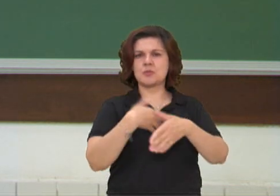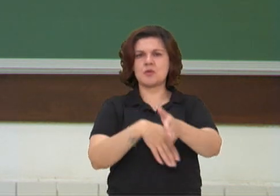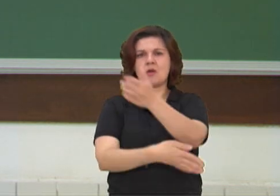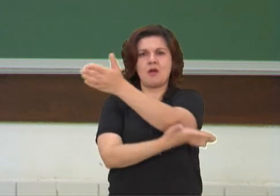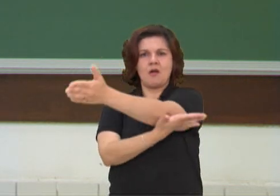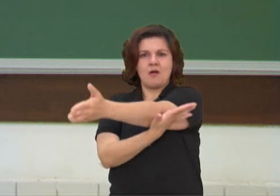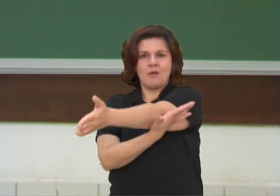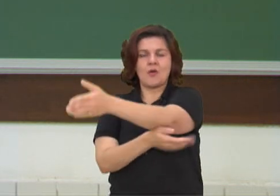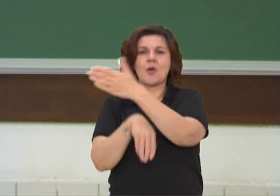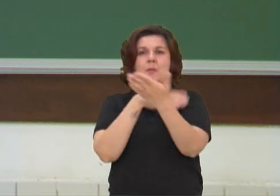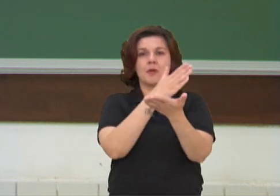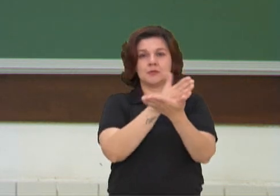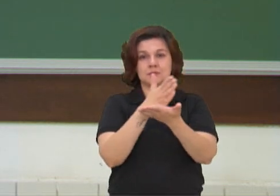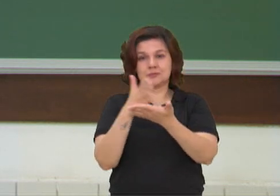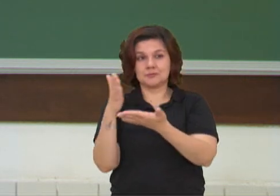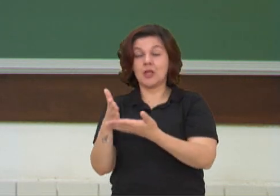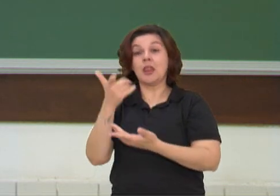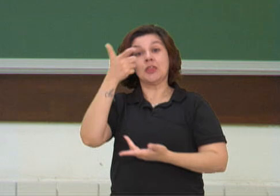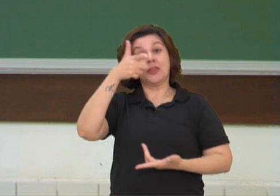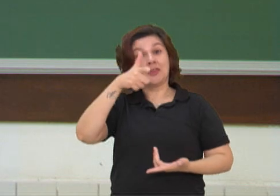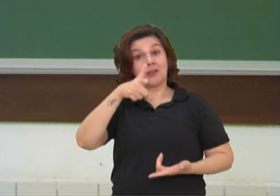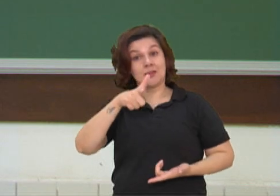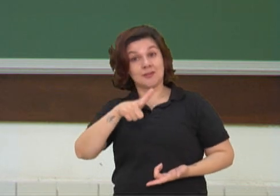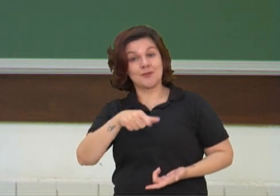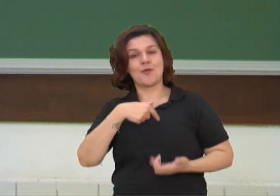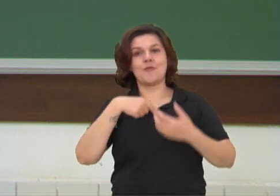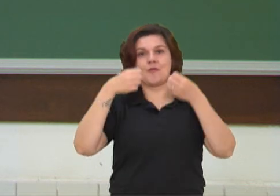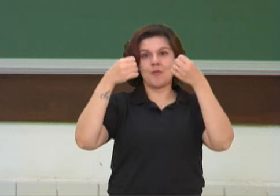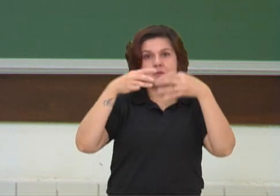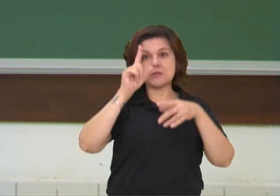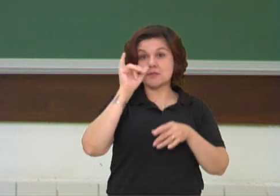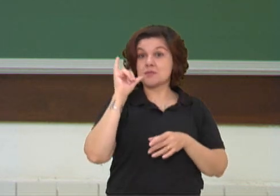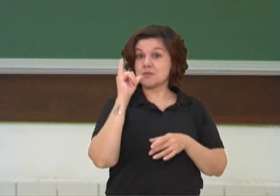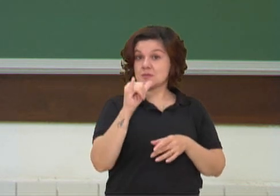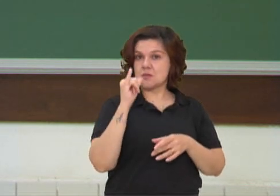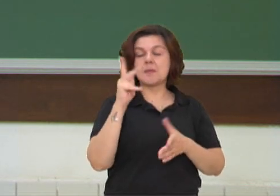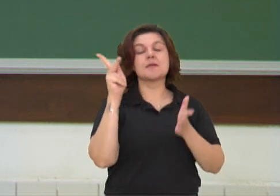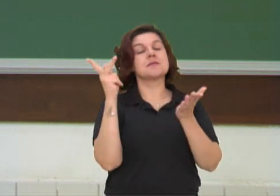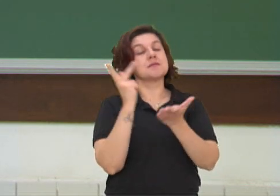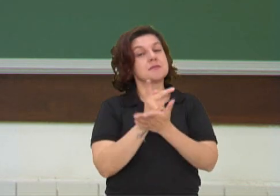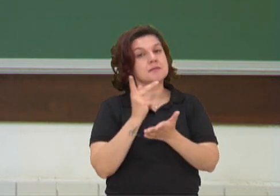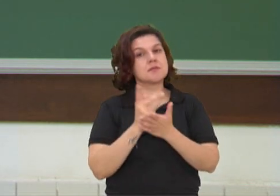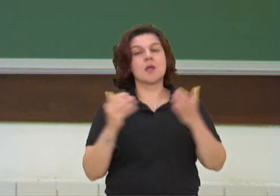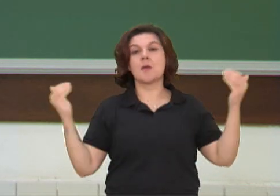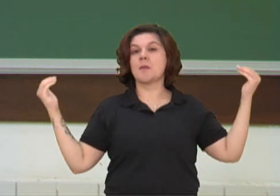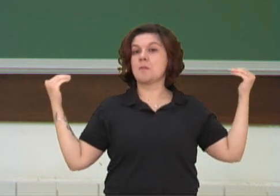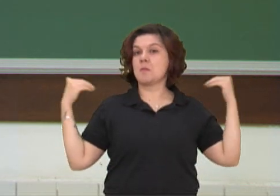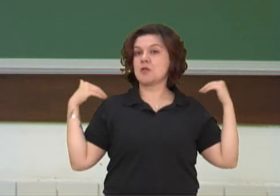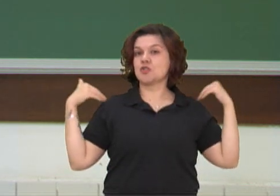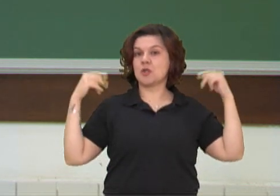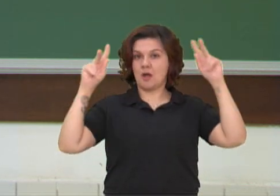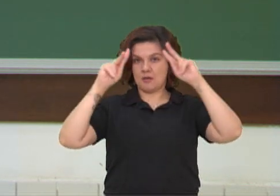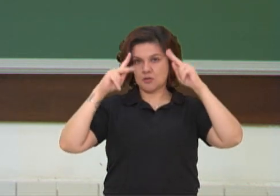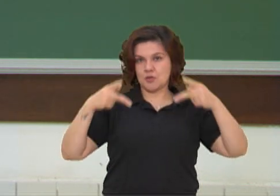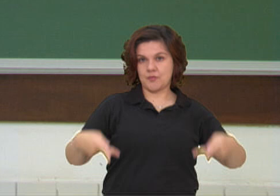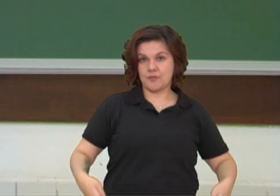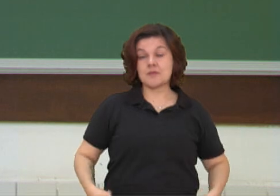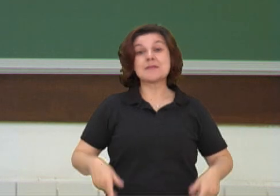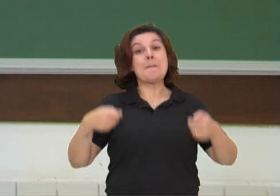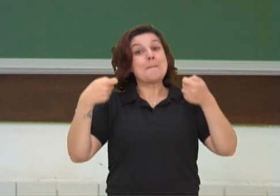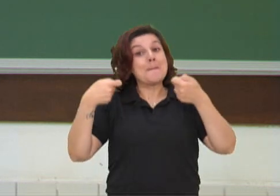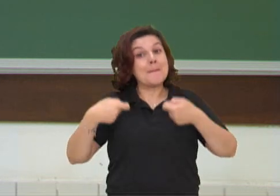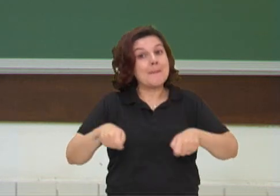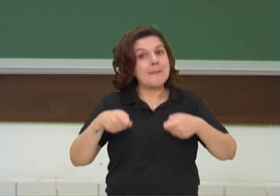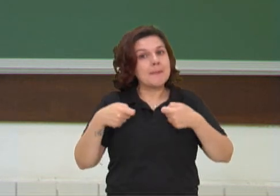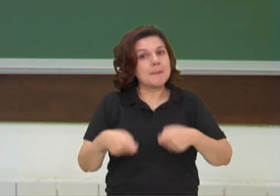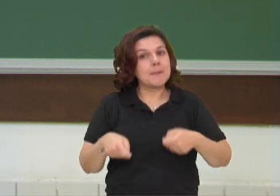certa frequência. E novamente eu lembro, para que a ginástica de condicionamento físico ela seja efetiva para você, você